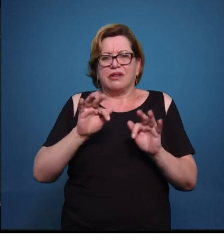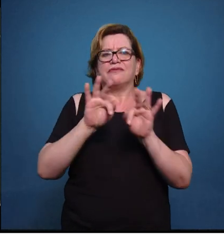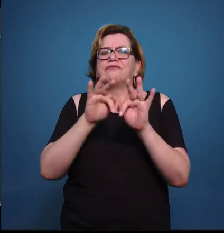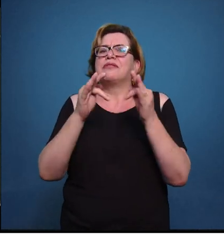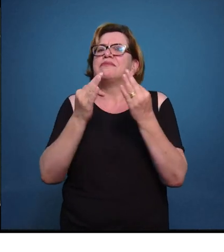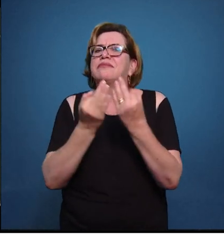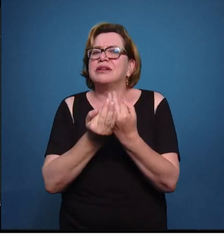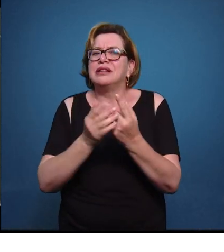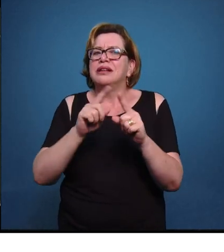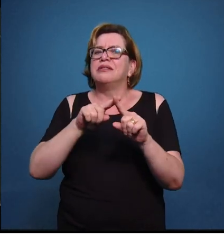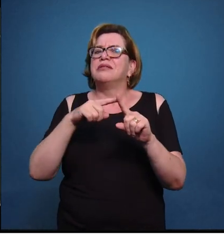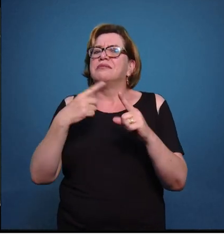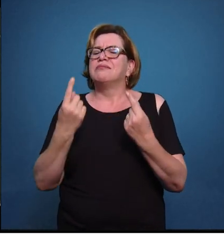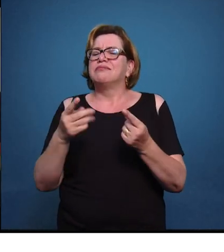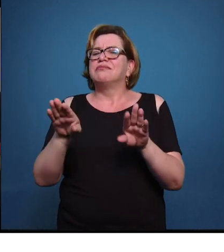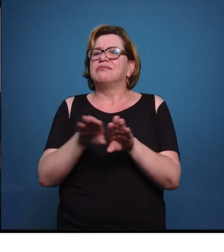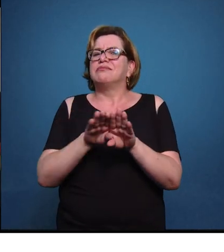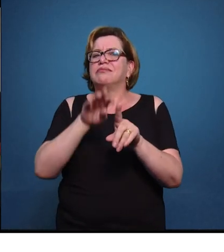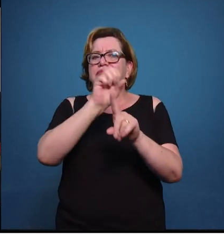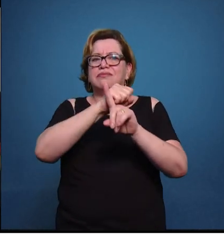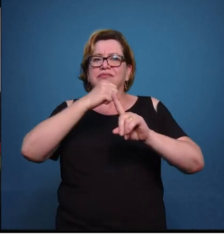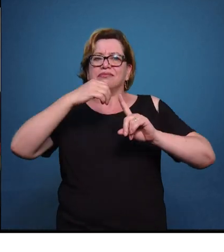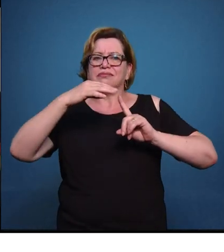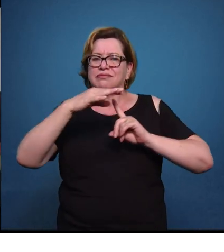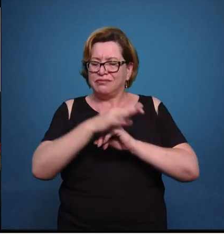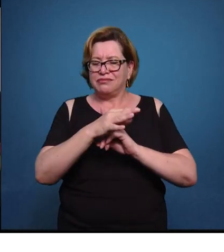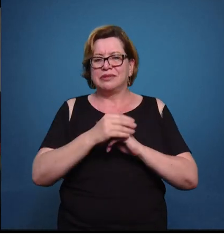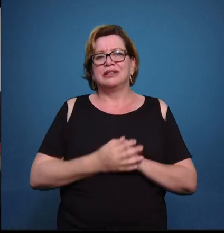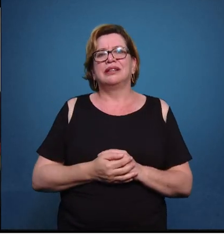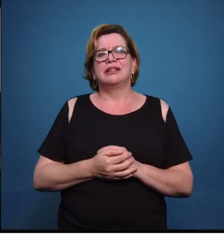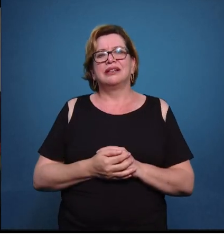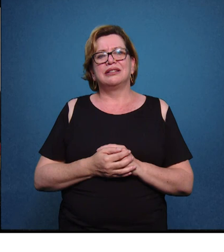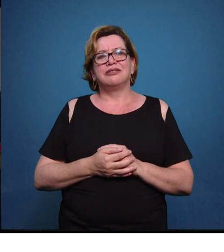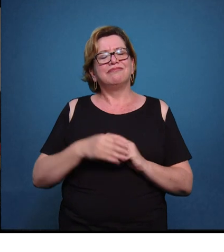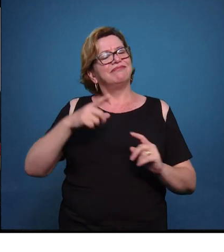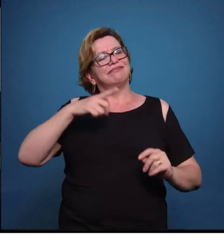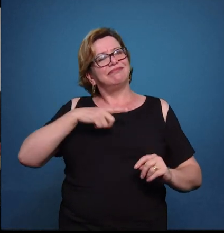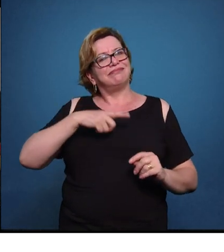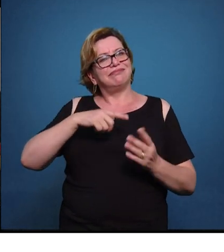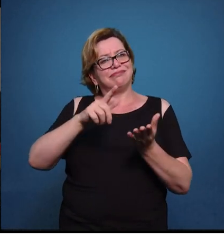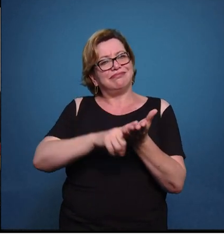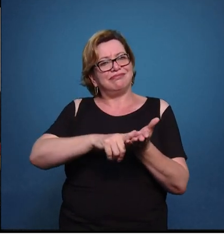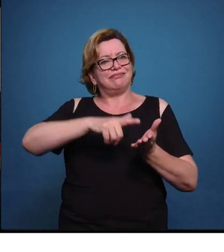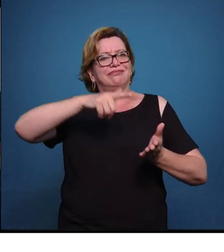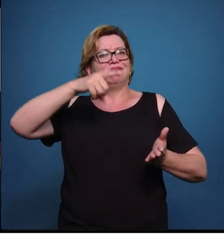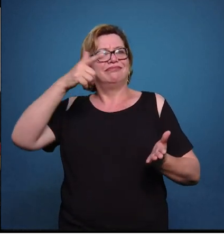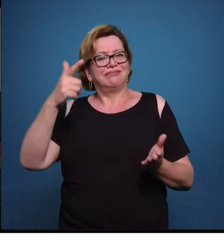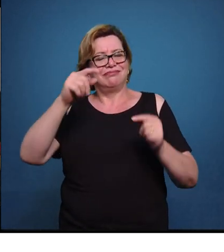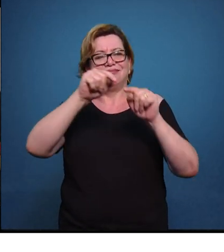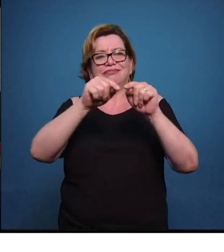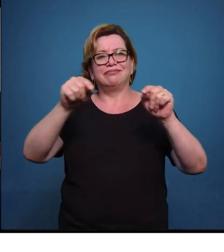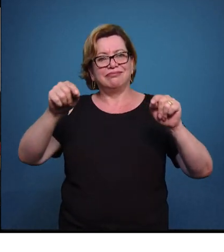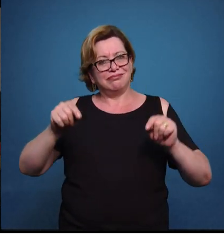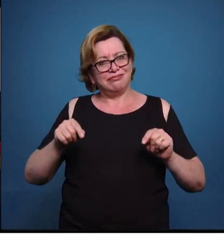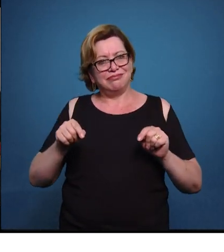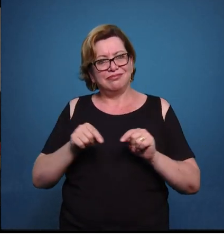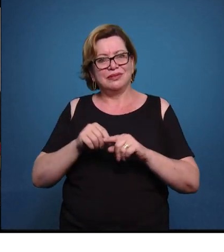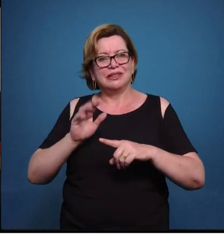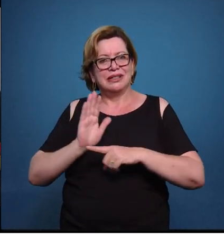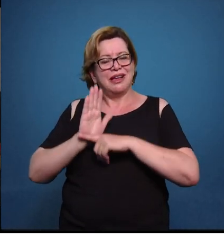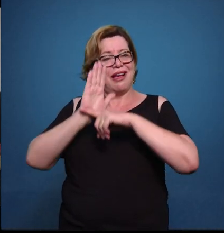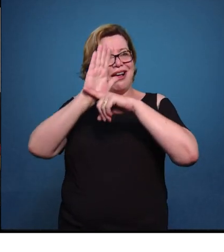de todo mundo que está no seu entorno. Reforço a visão de que termos jornais e revistas em sala de aula é contribuirmos